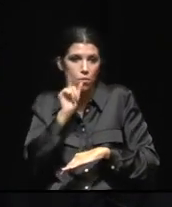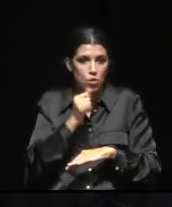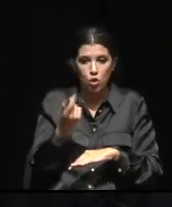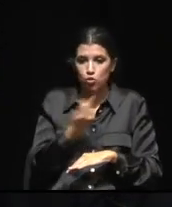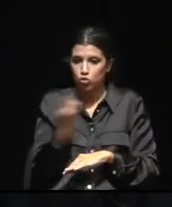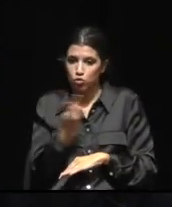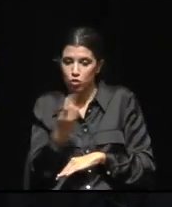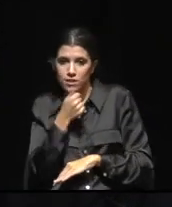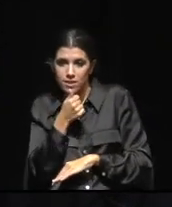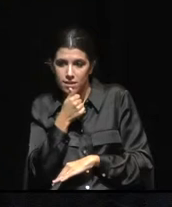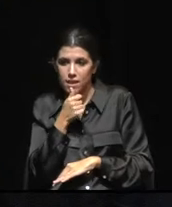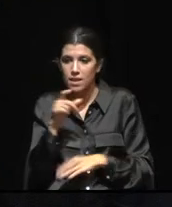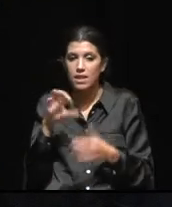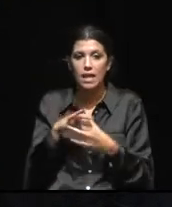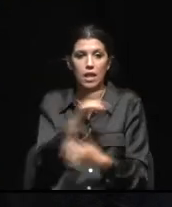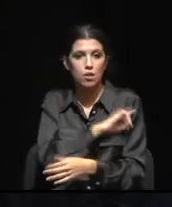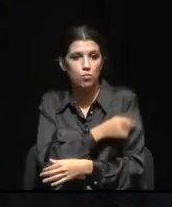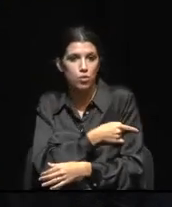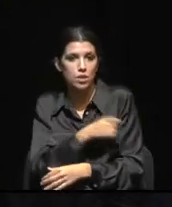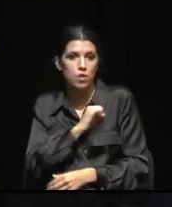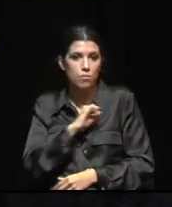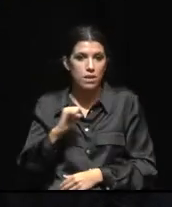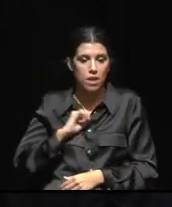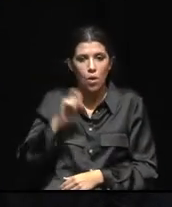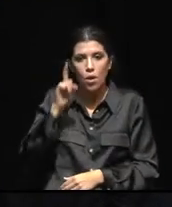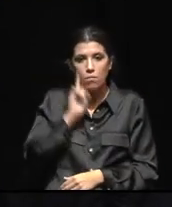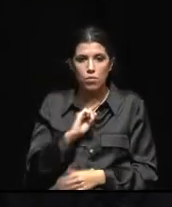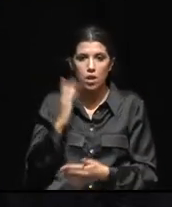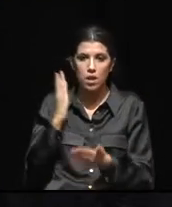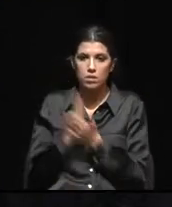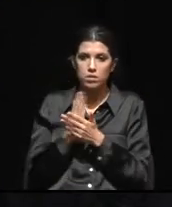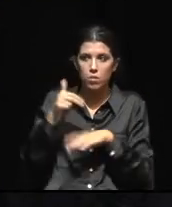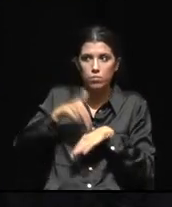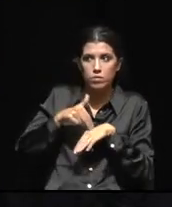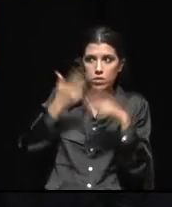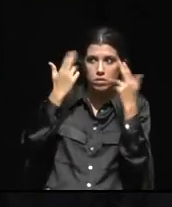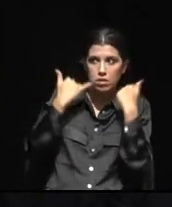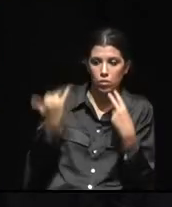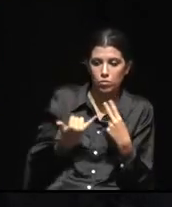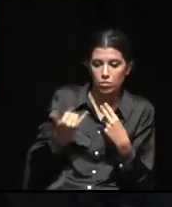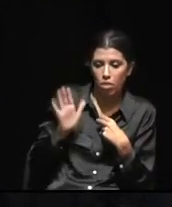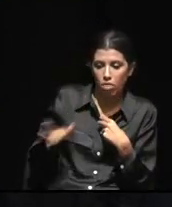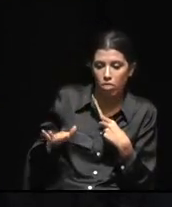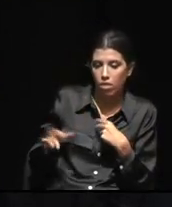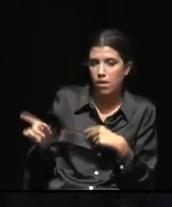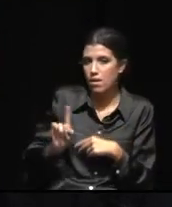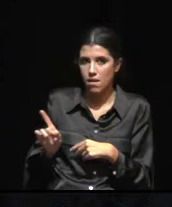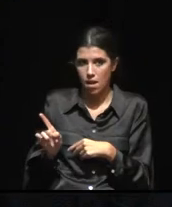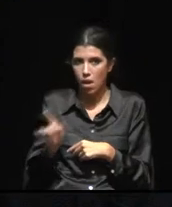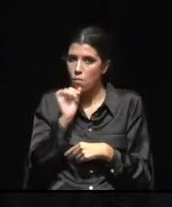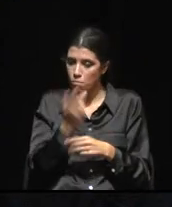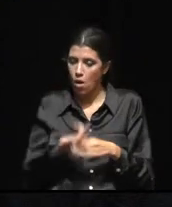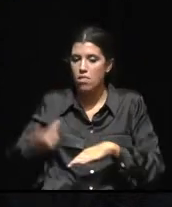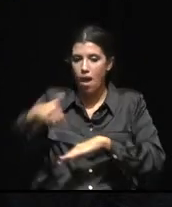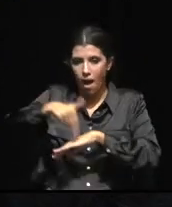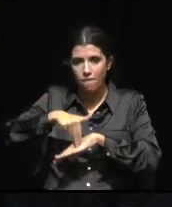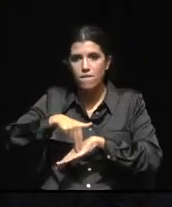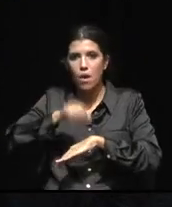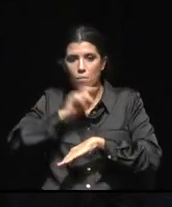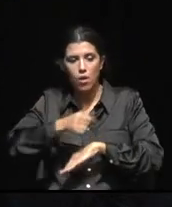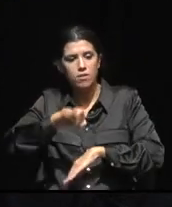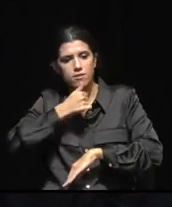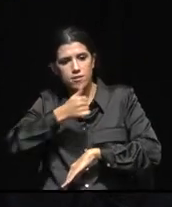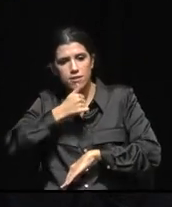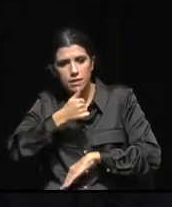e relativa ente ao poder patronal a mulher deixou de ter apenas uma posição secundária de mera conselheira para poder deer de